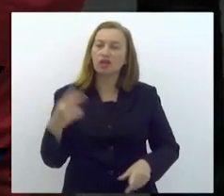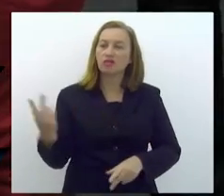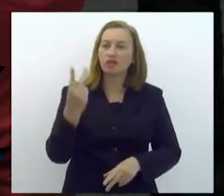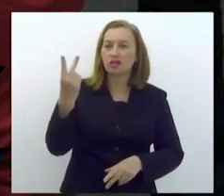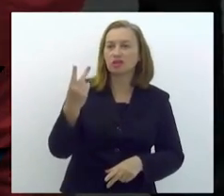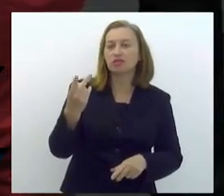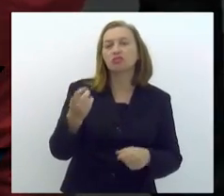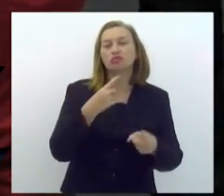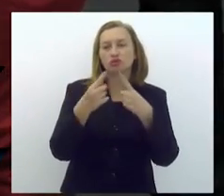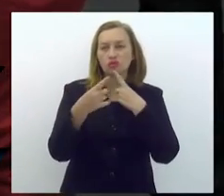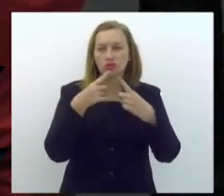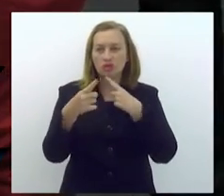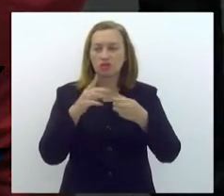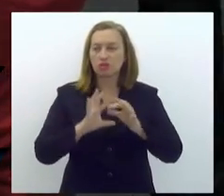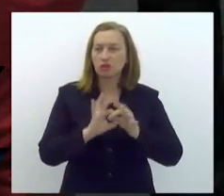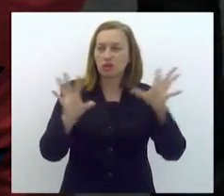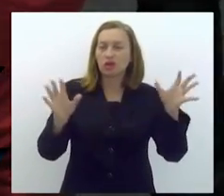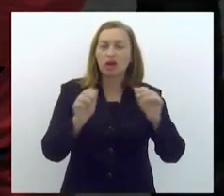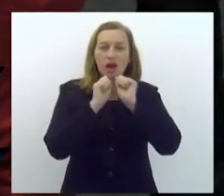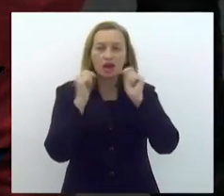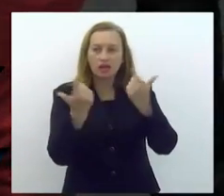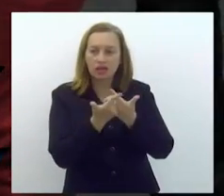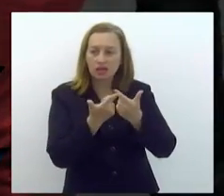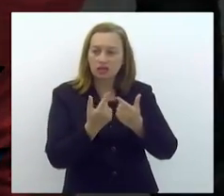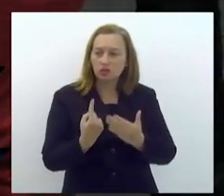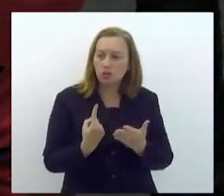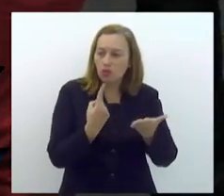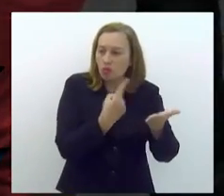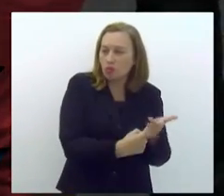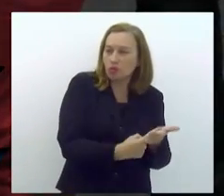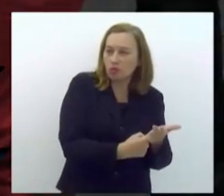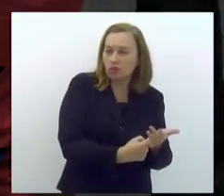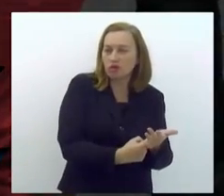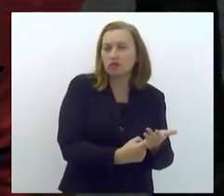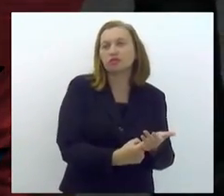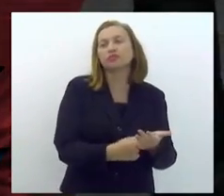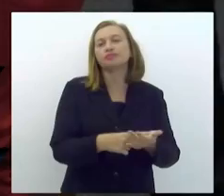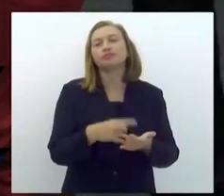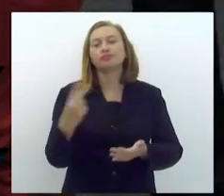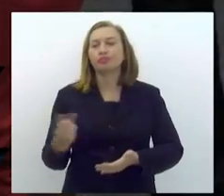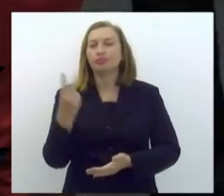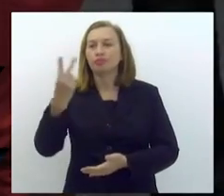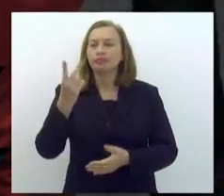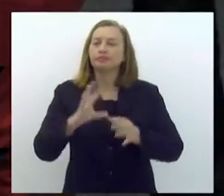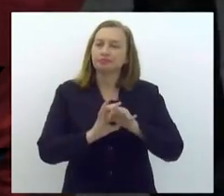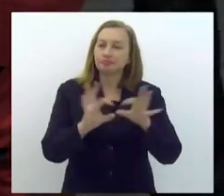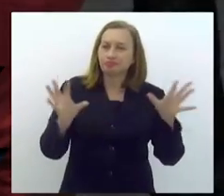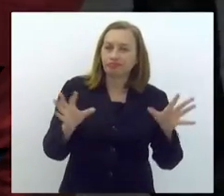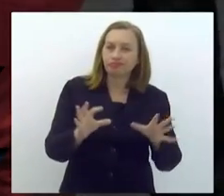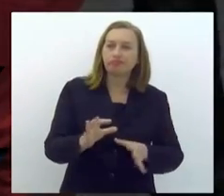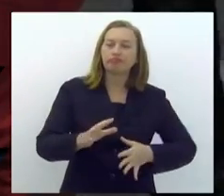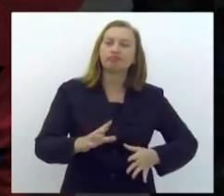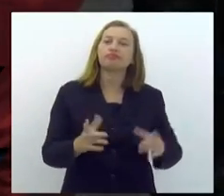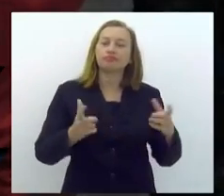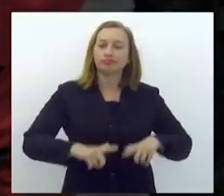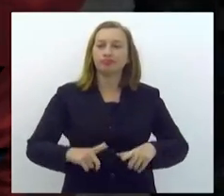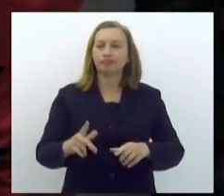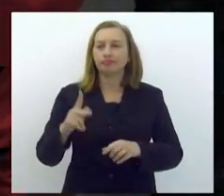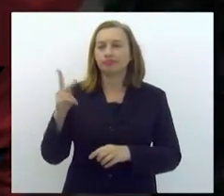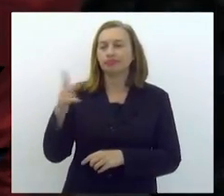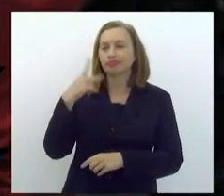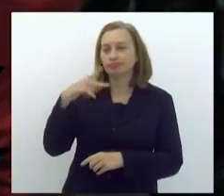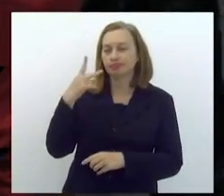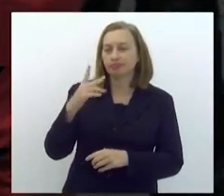democrático alérgica reitera seu compromisso com a defesa dos valores Democráticos e a garantia de um ambiente político seguro